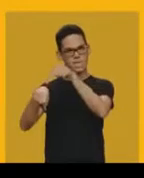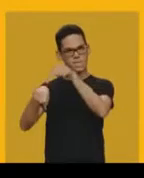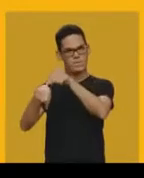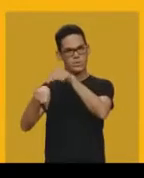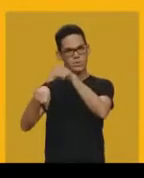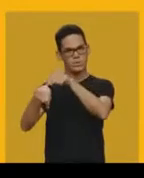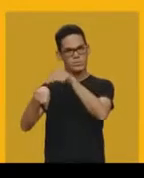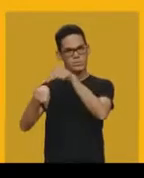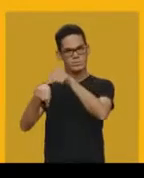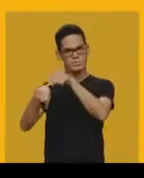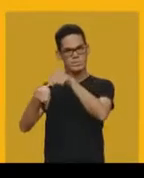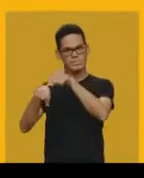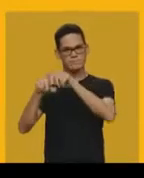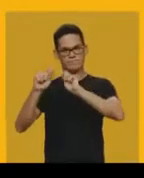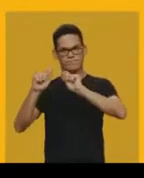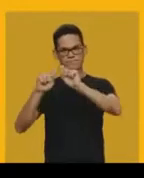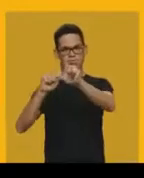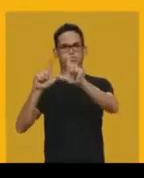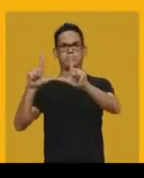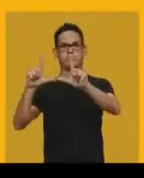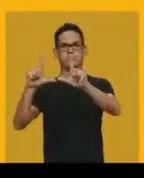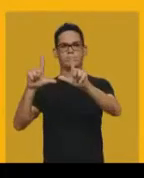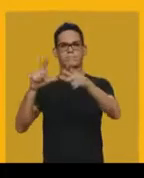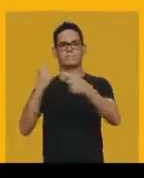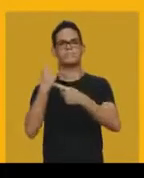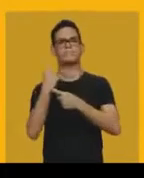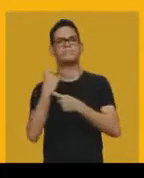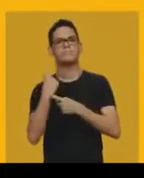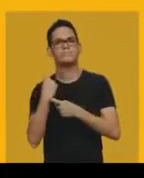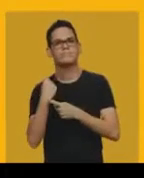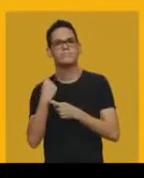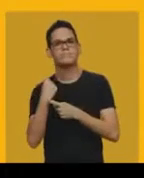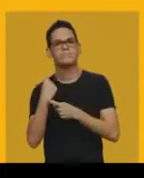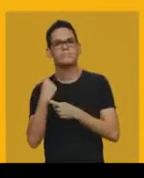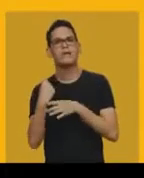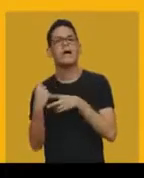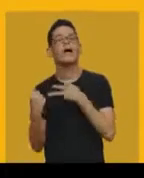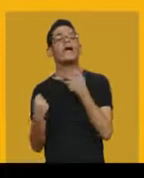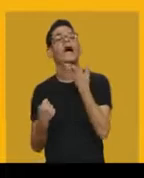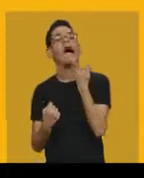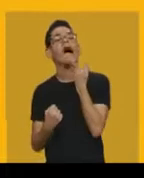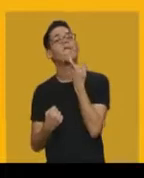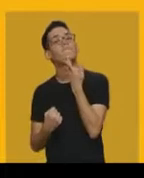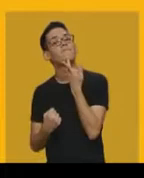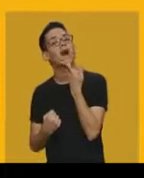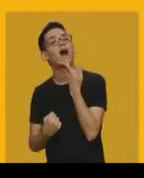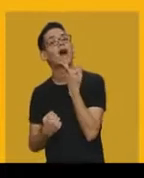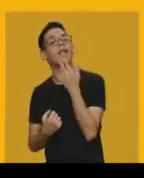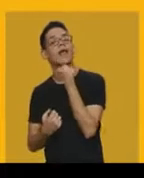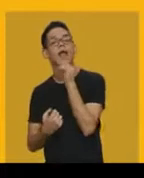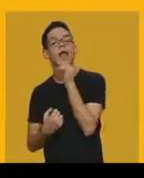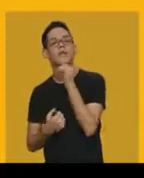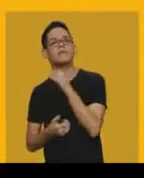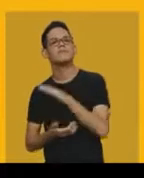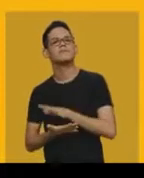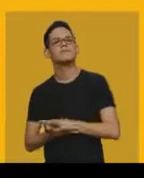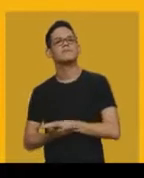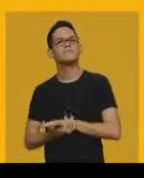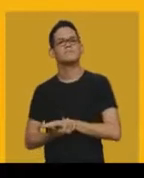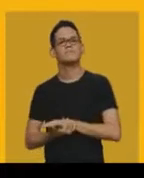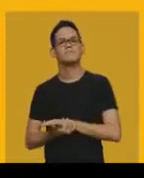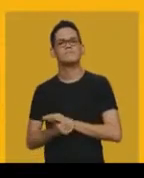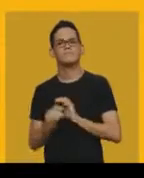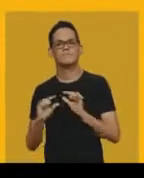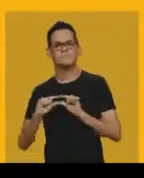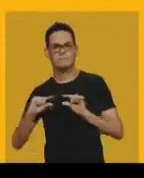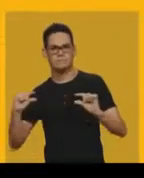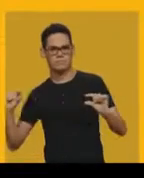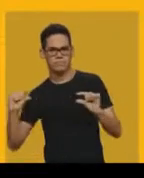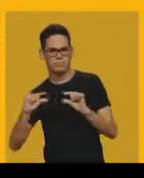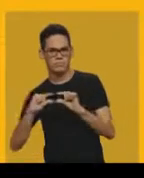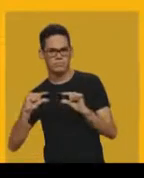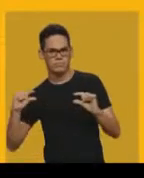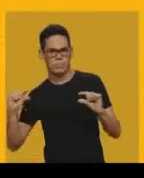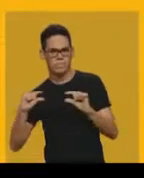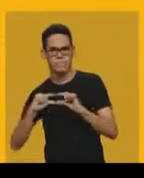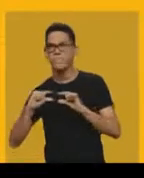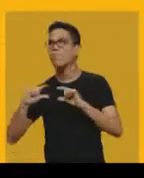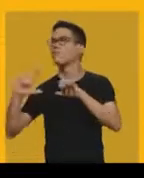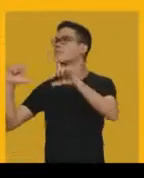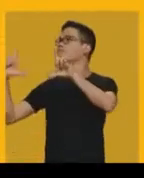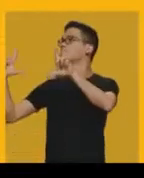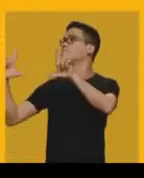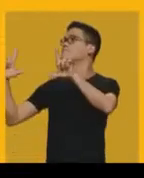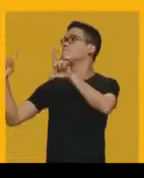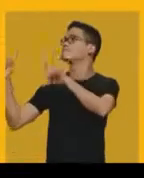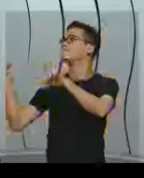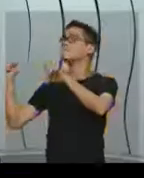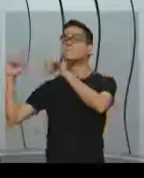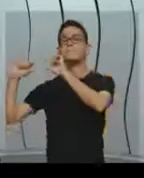aquela cena vai aparecer, o momento, a fala, normalmente vem uma observação aqui embaixo, né, da fala